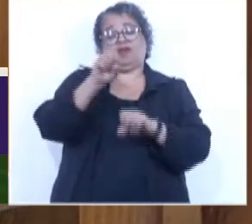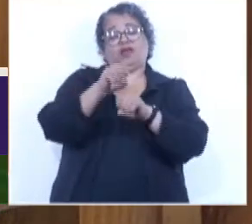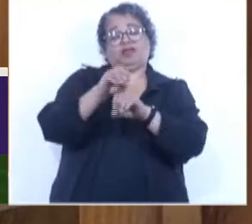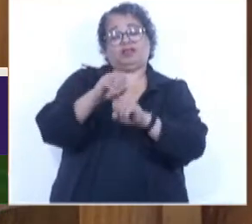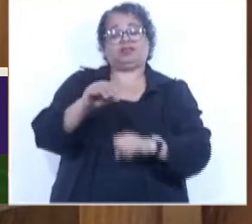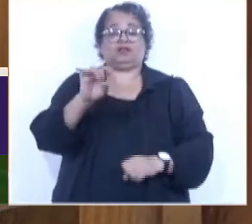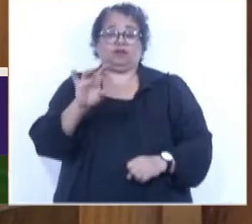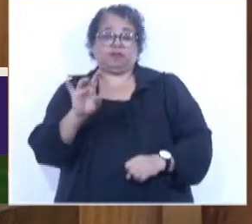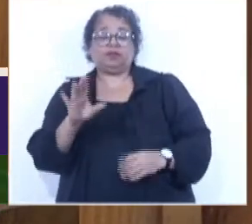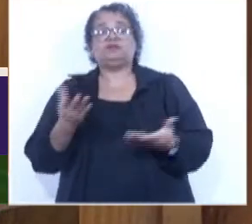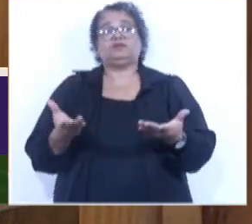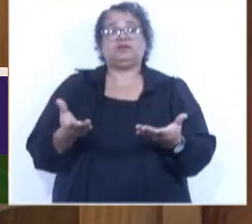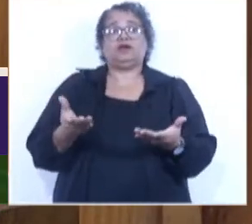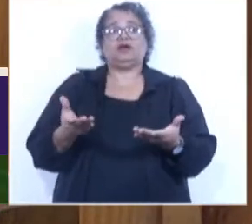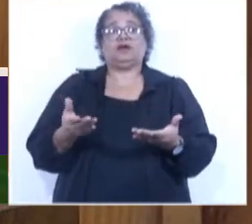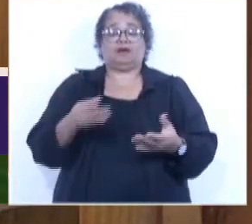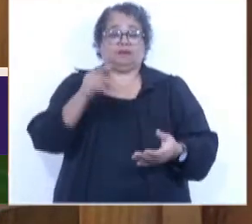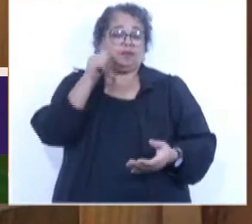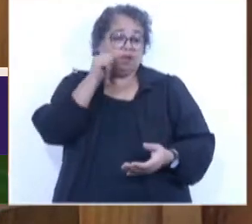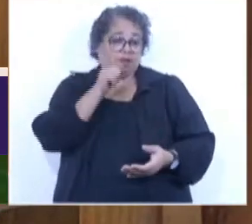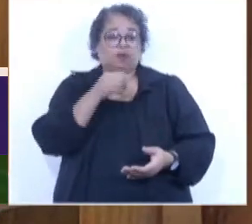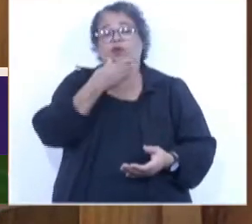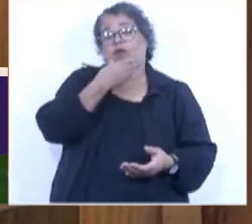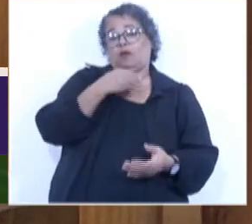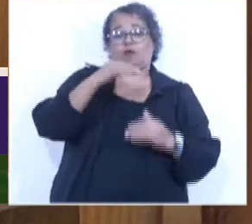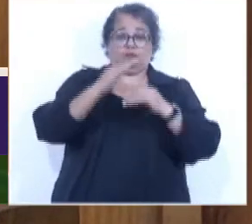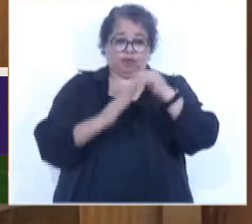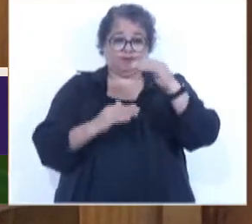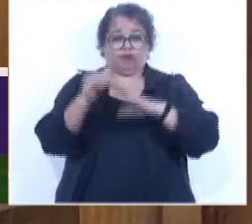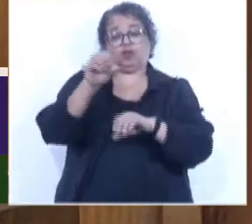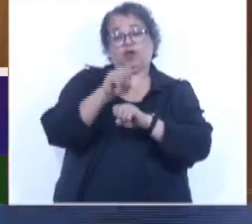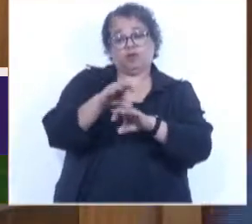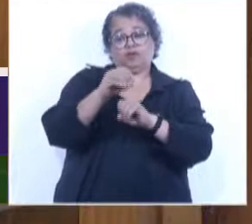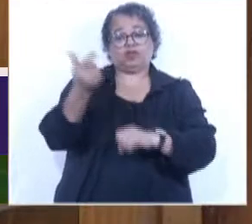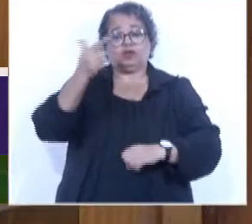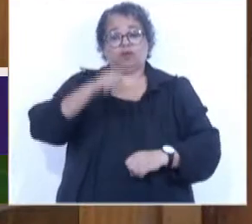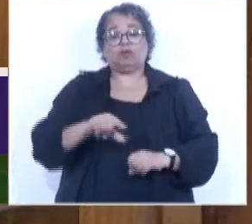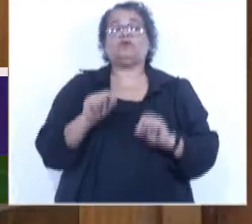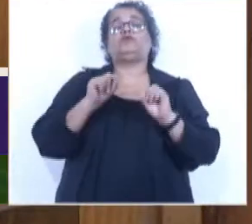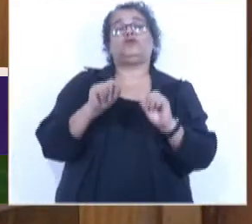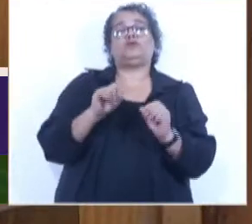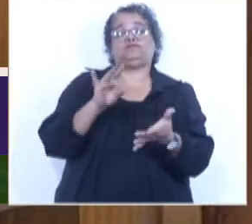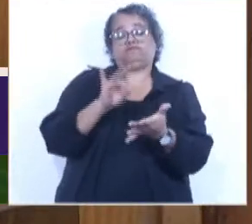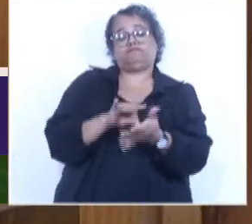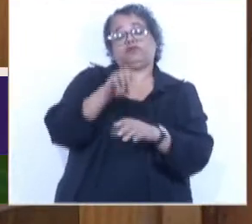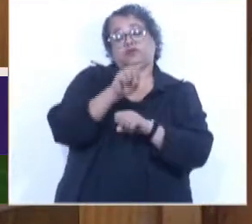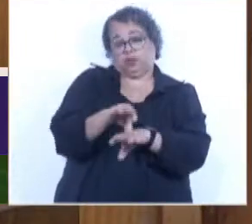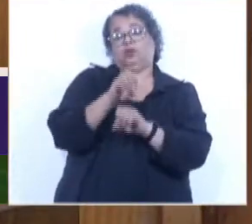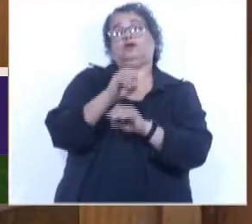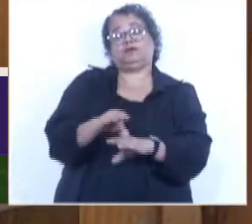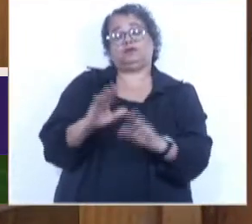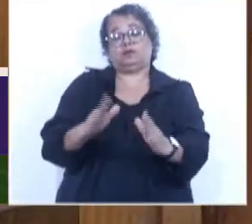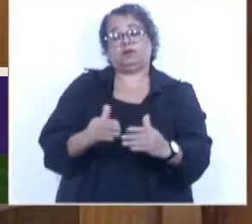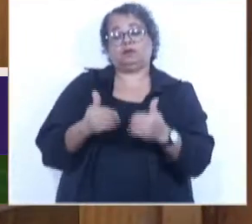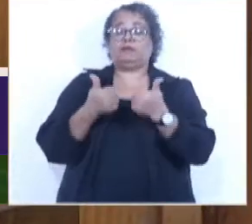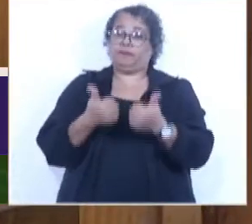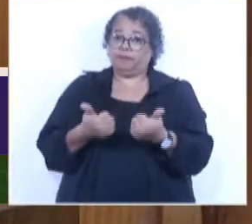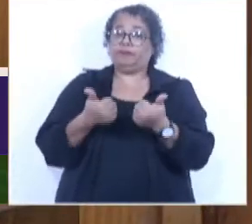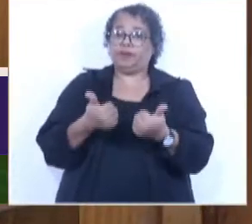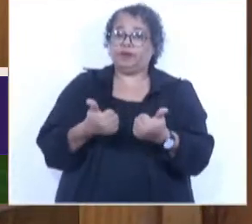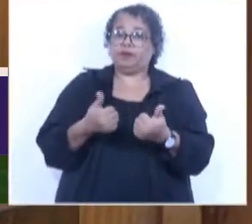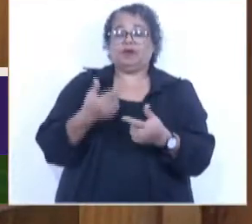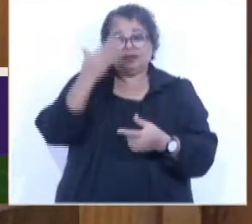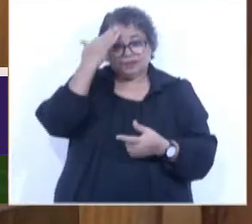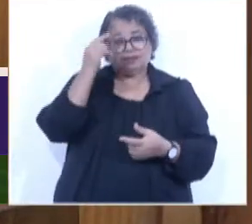para que as professoras e os professores têm a condições de de realmente ensinar com qualidade sabemos